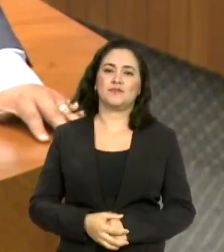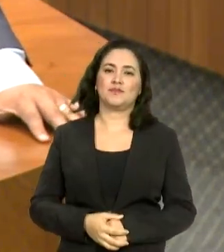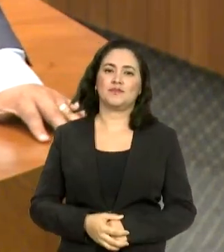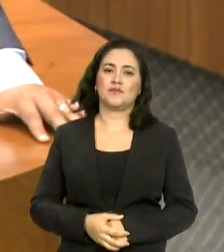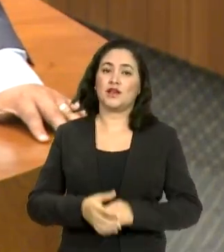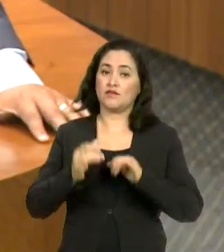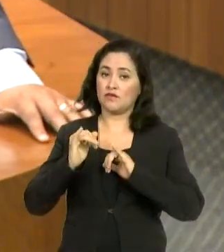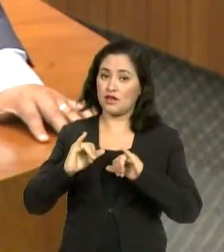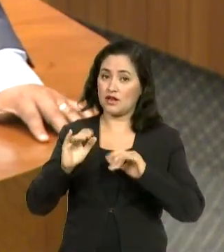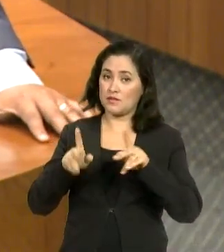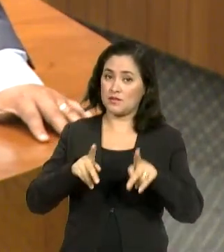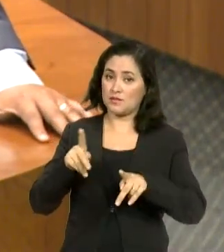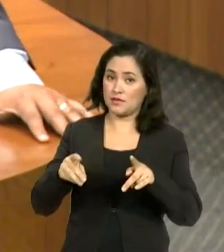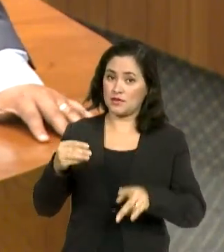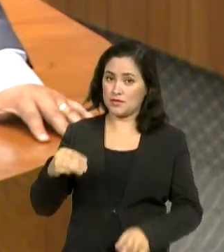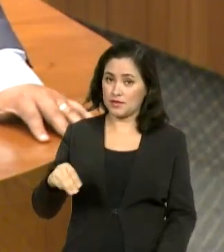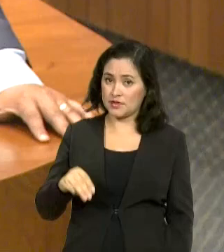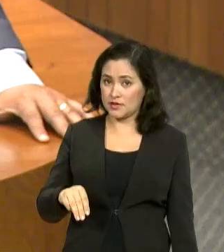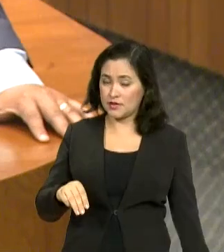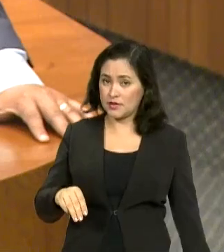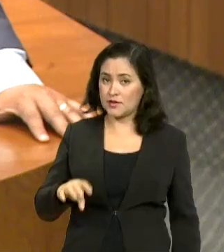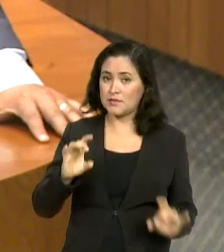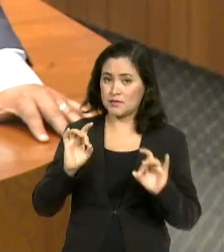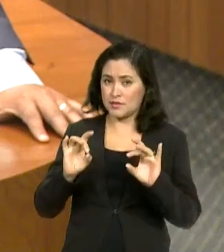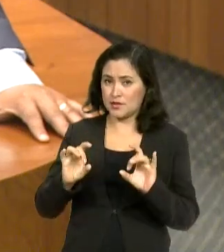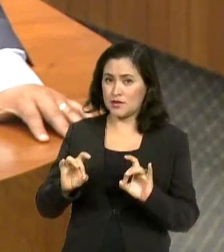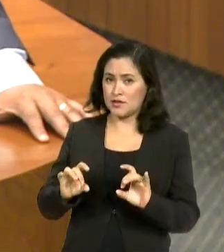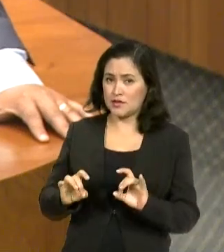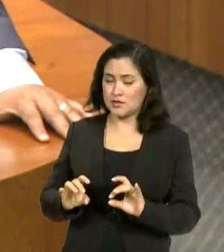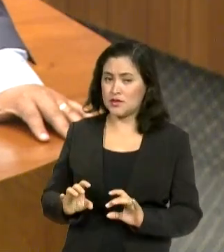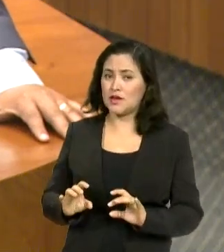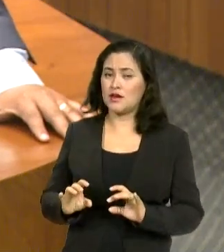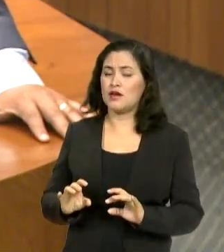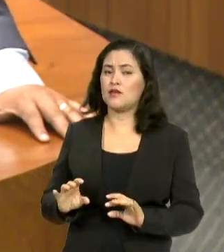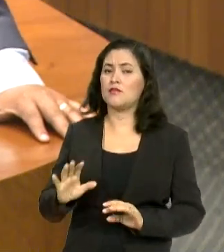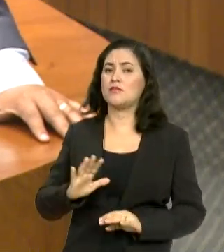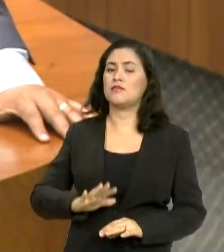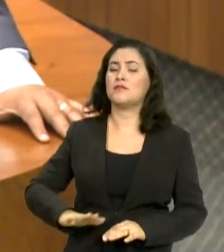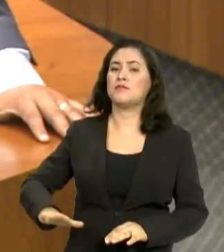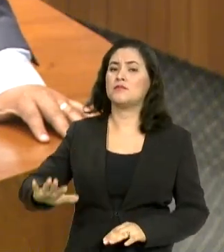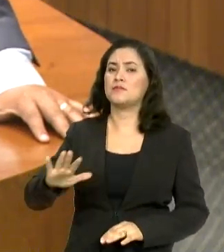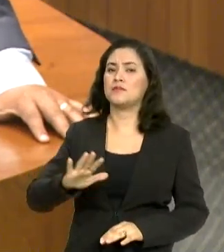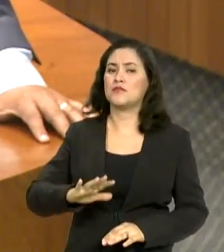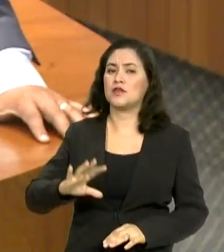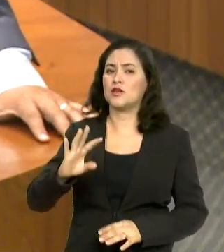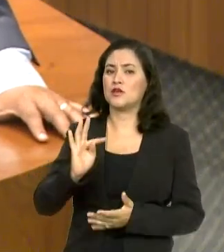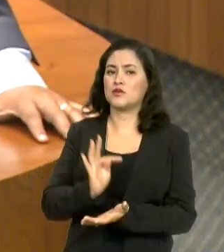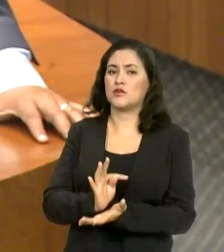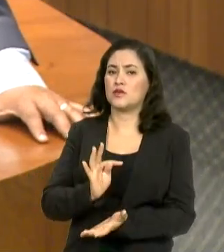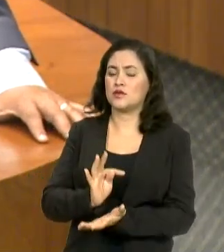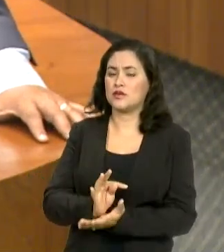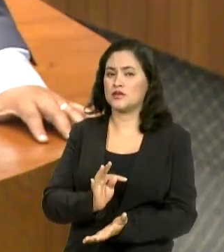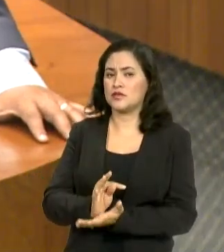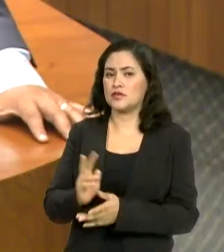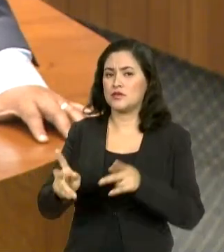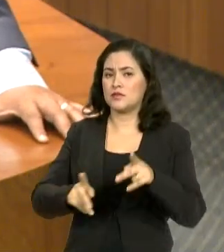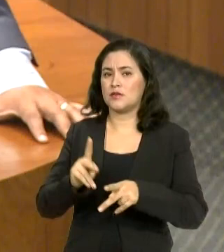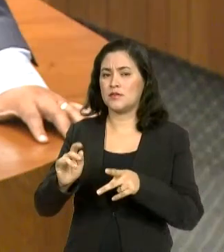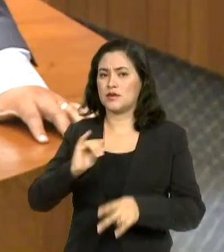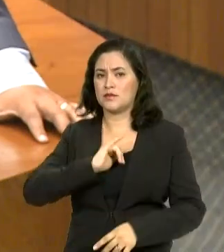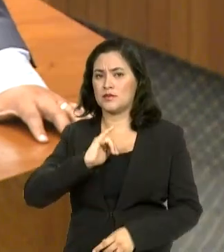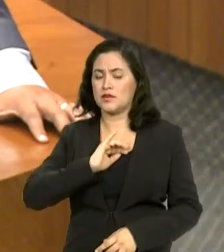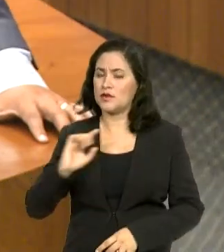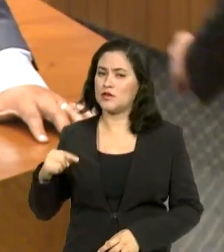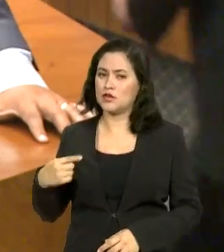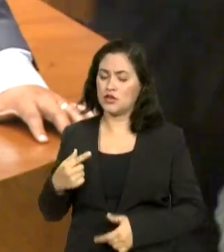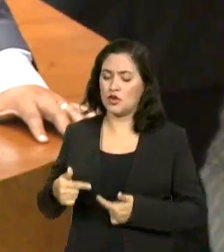de modo muito especial ao povo de Imperatriz e da minha região tocantina, que a nossa luta continua. Que Deus nos